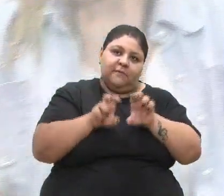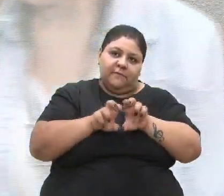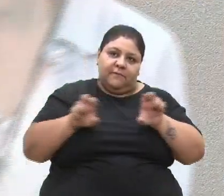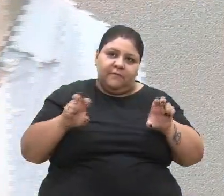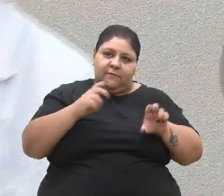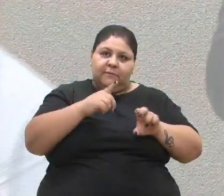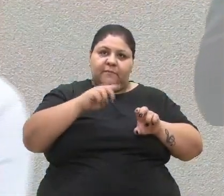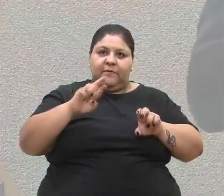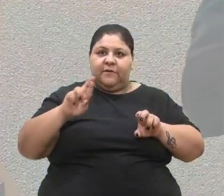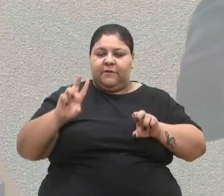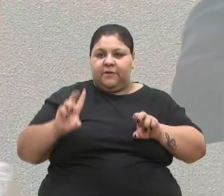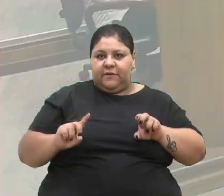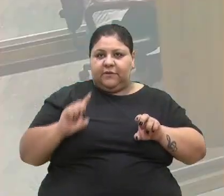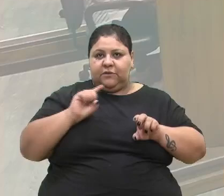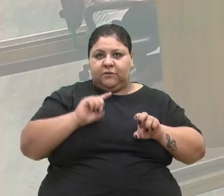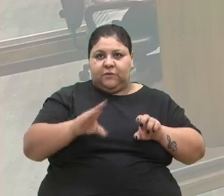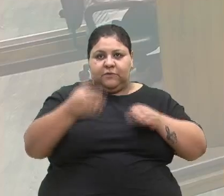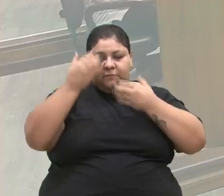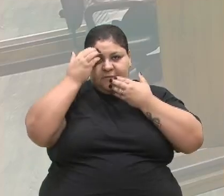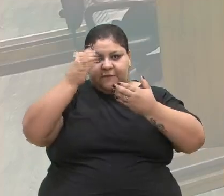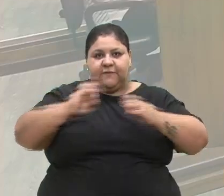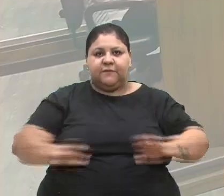PRD. Era isso, presidente. Muito obrigado.